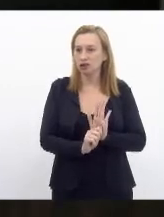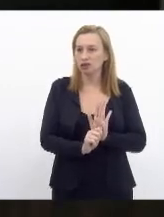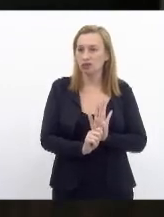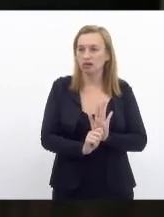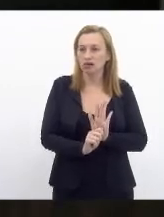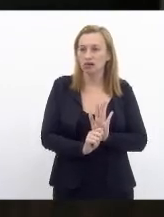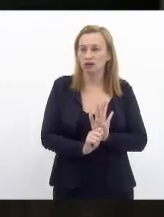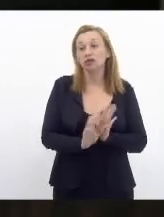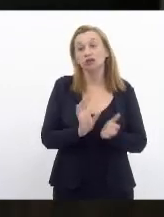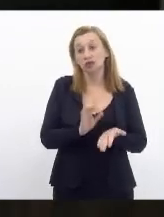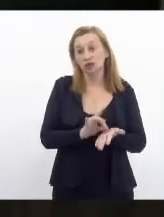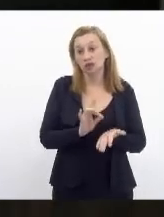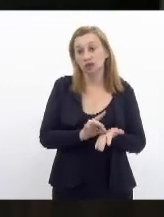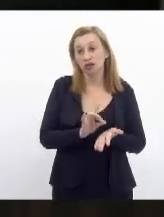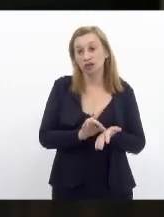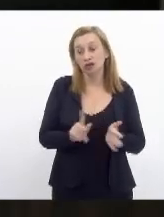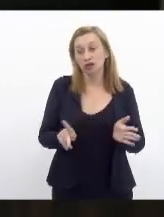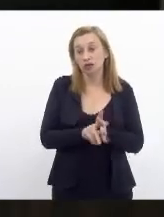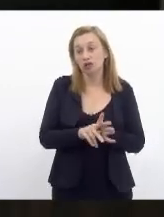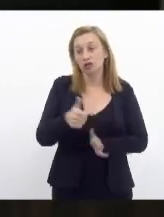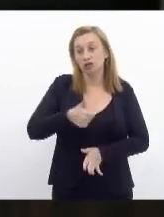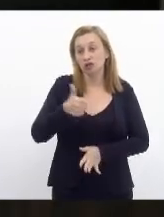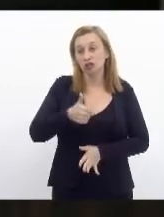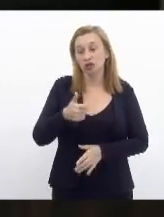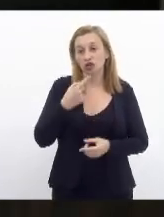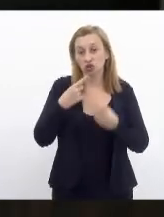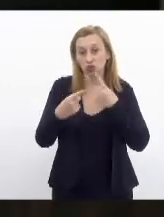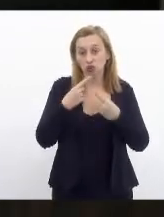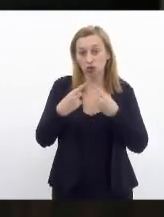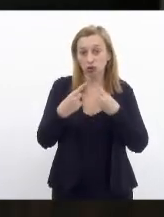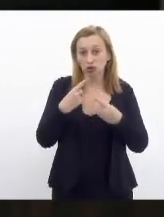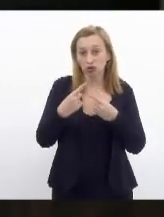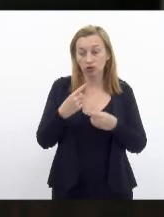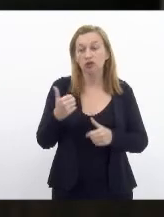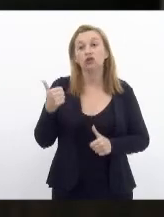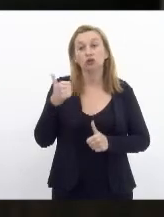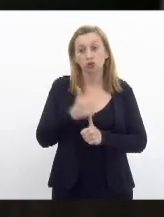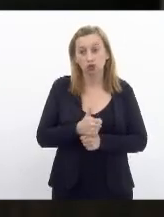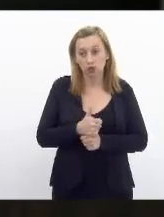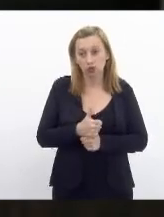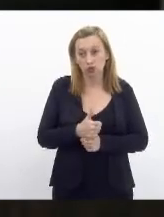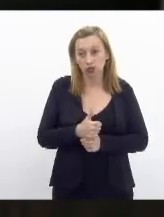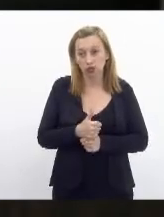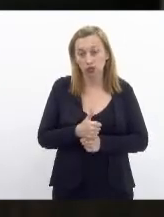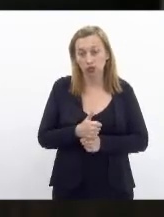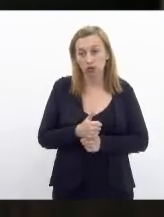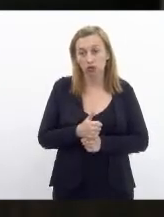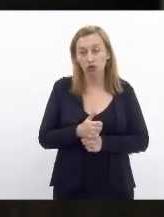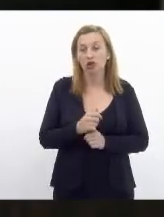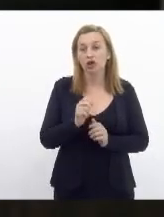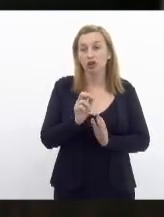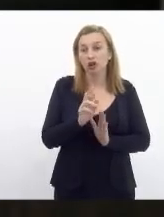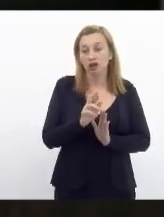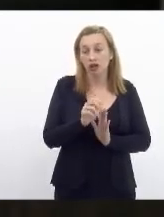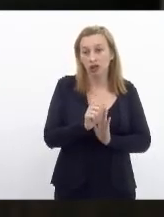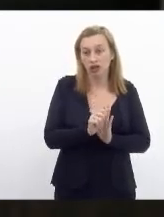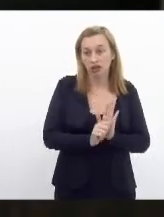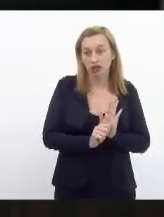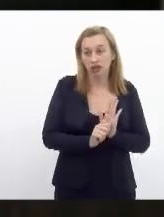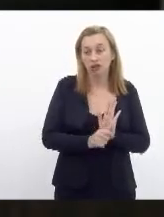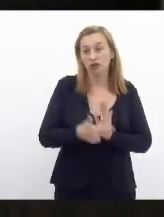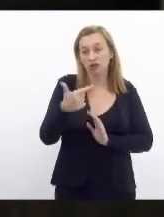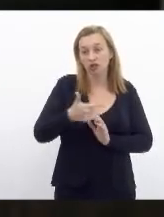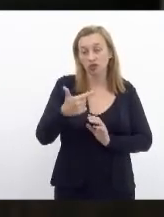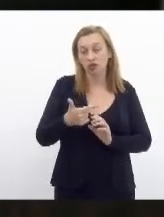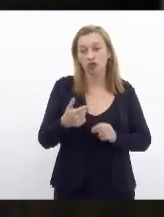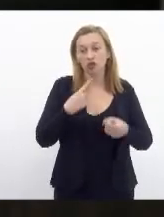E, na verdade, o projeto está em primeira discussão. Foi um substitutivo que irá a redação do vencido para a segunda